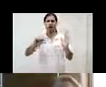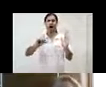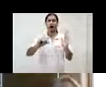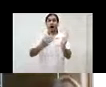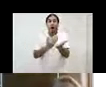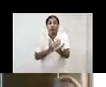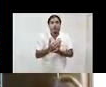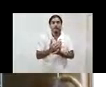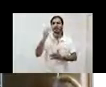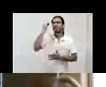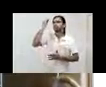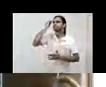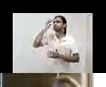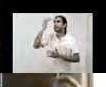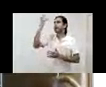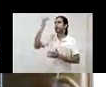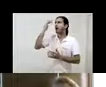problematizar o que são